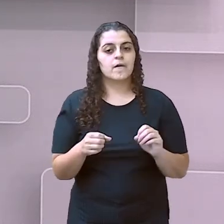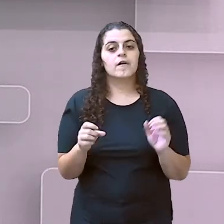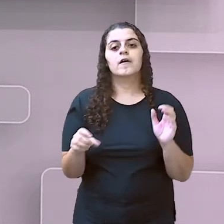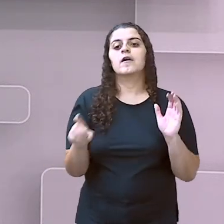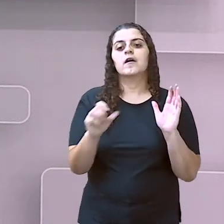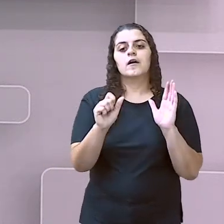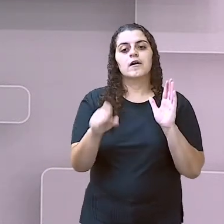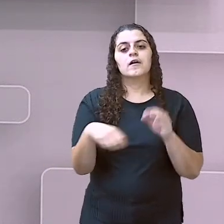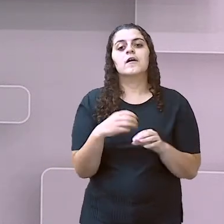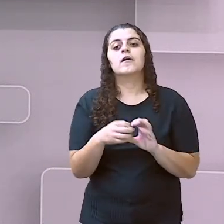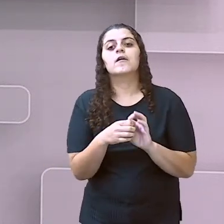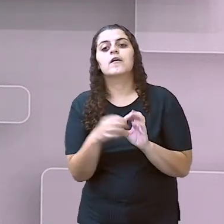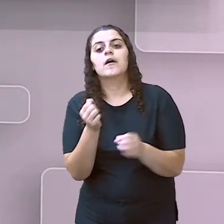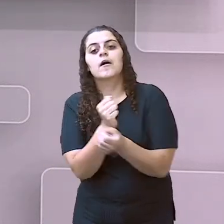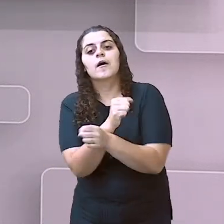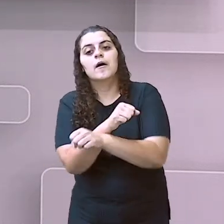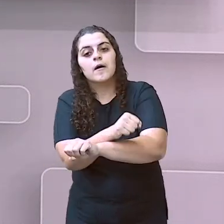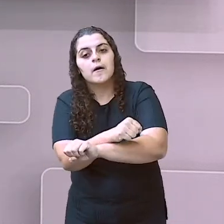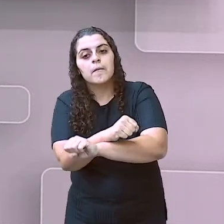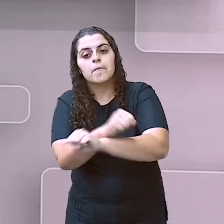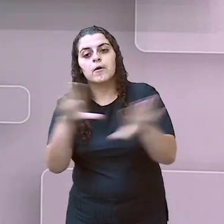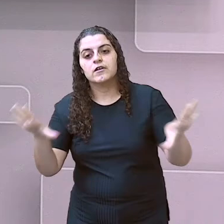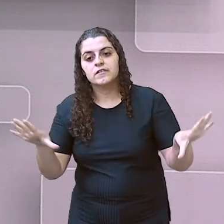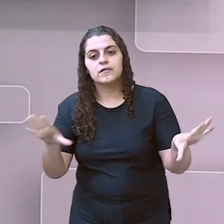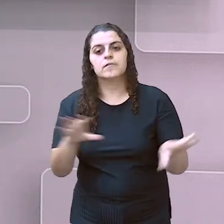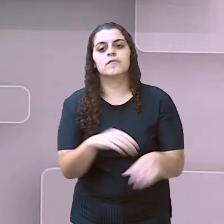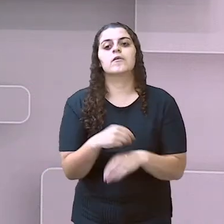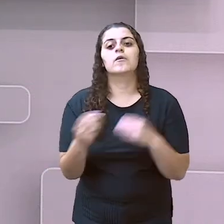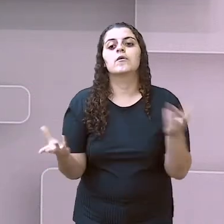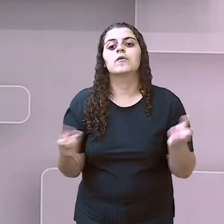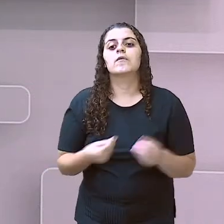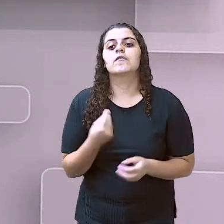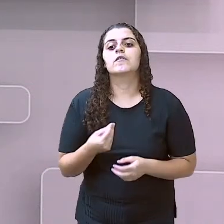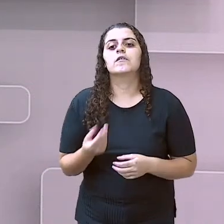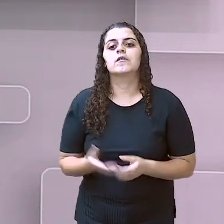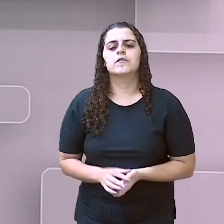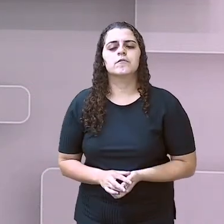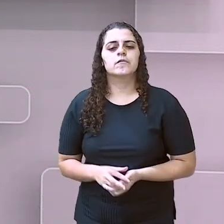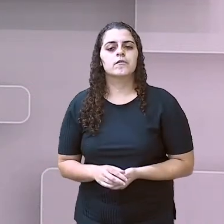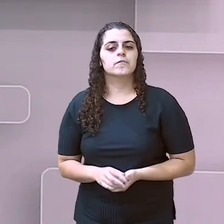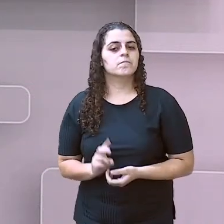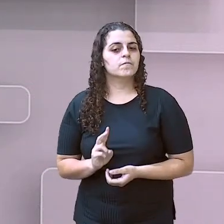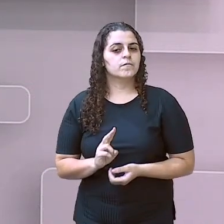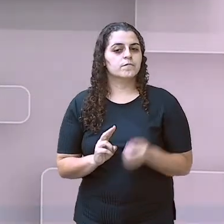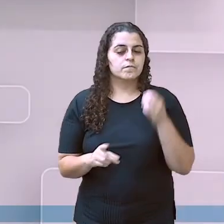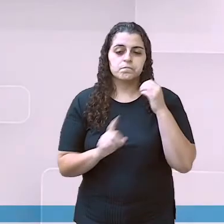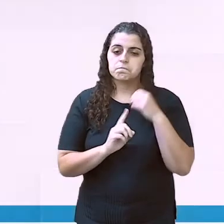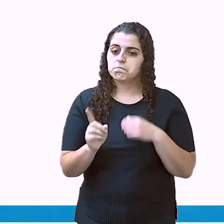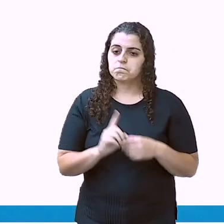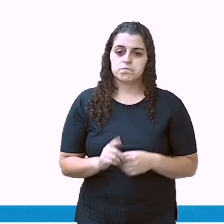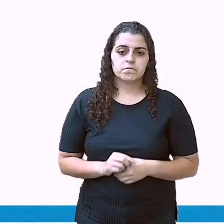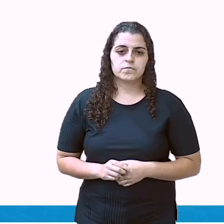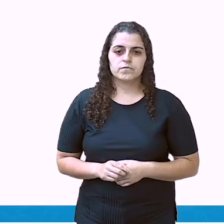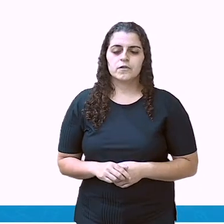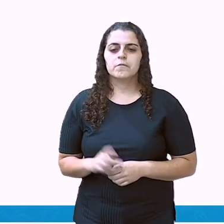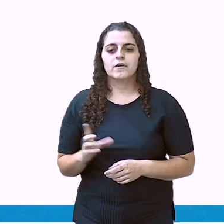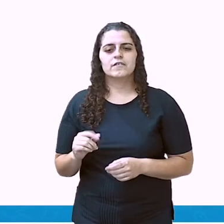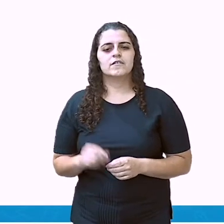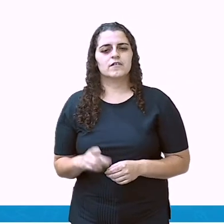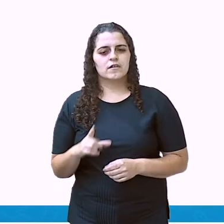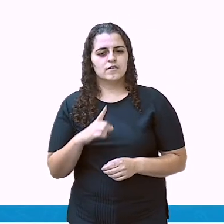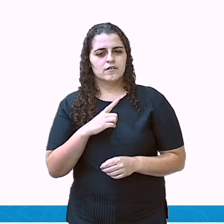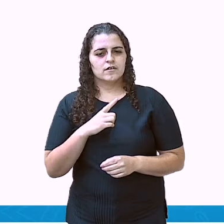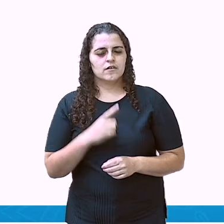da escravatura. Será que a escravidão durou a vida inteira? Não durou a vida inteira, mas ela durou um